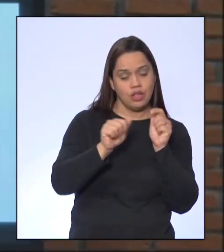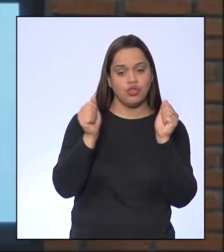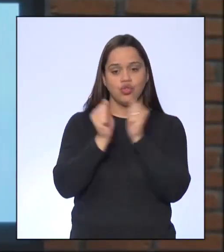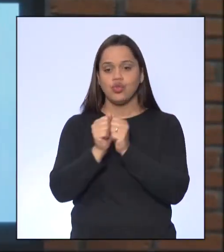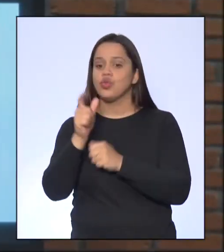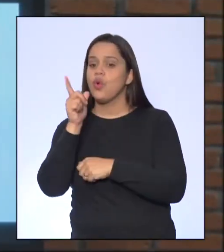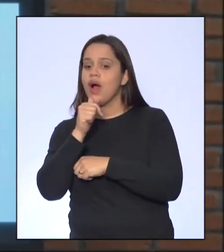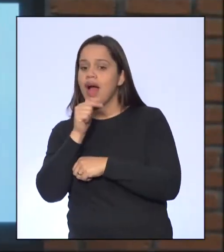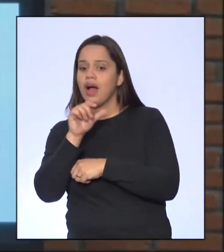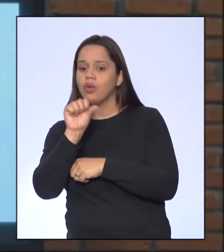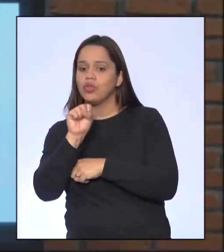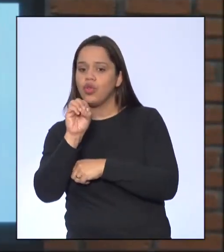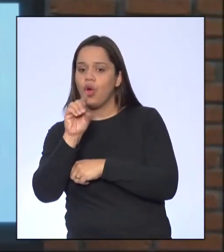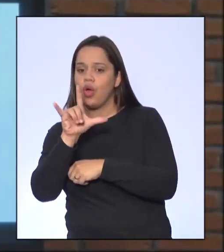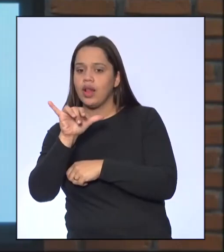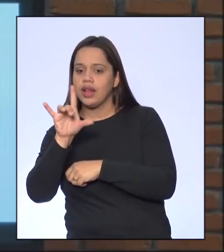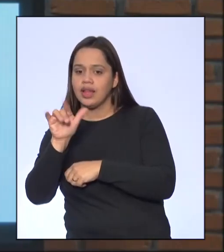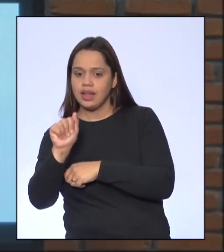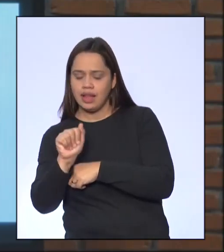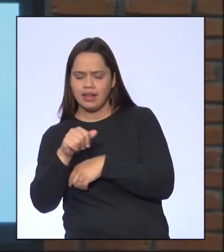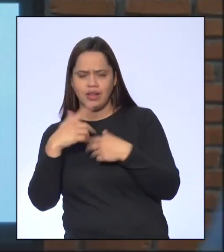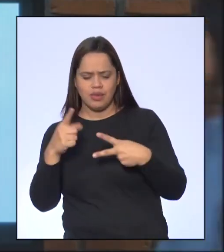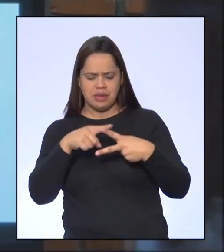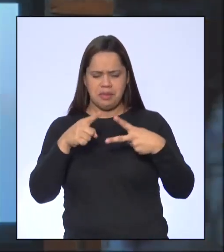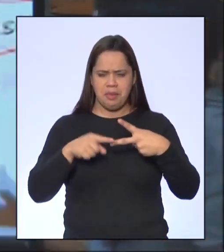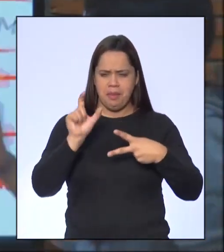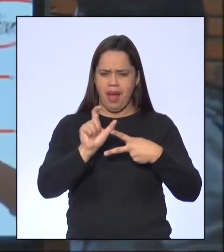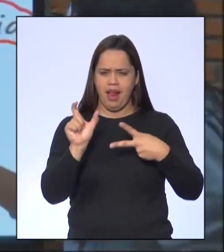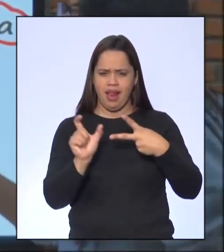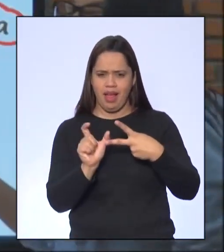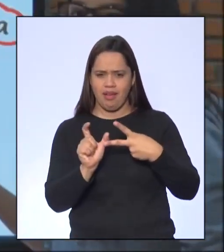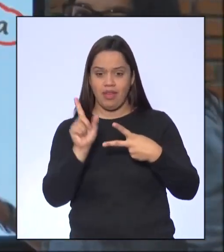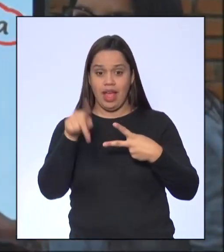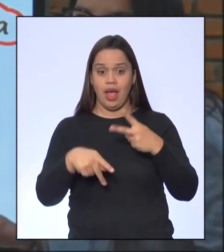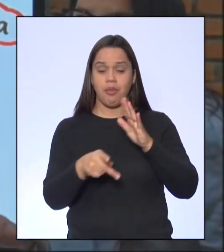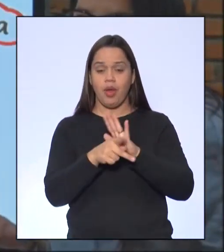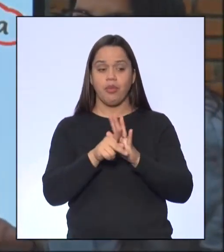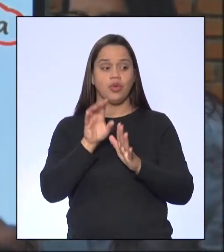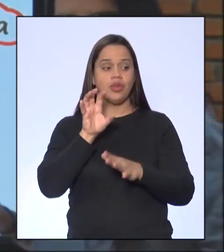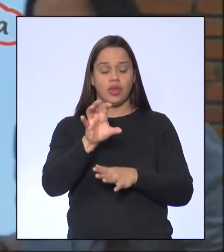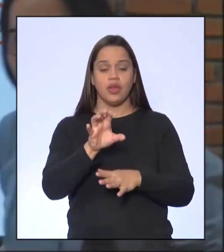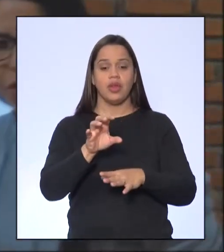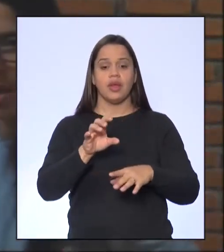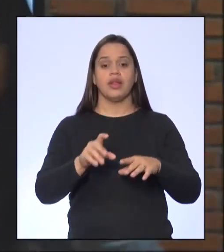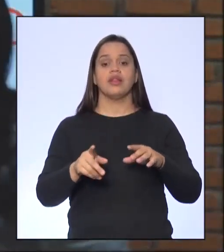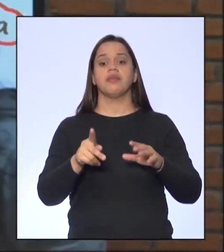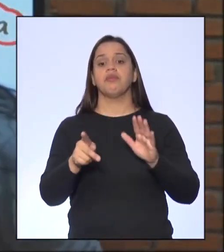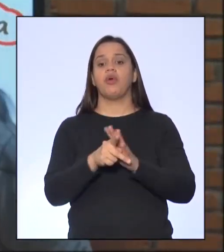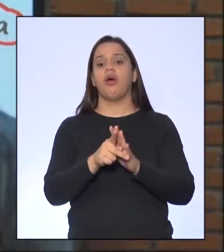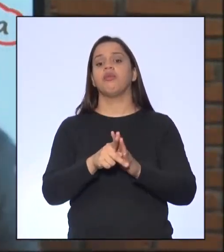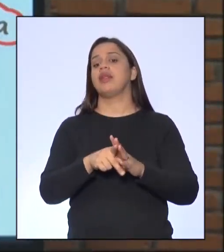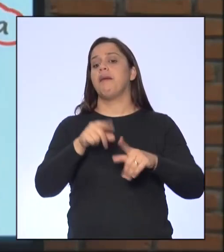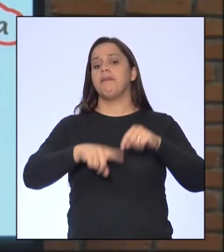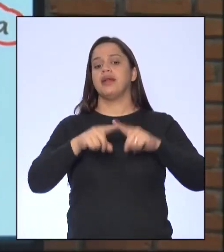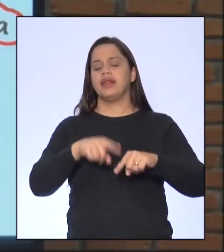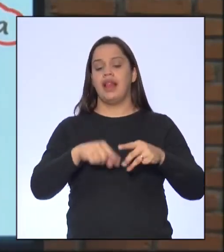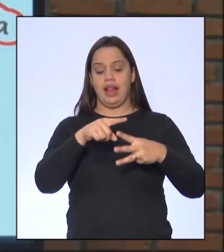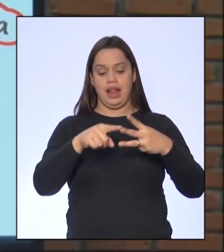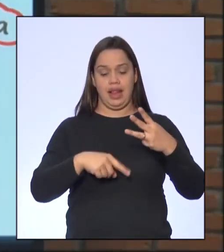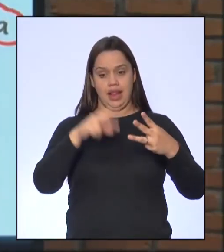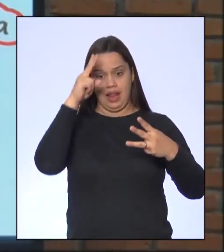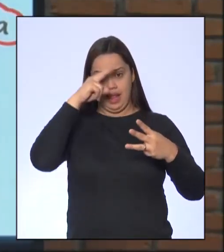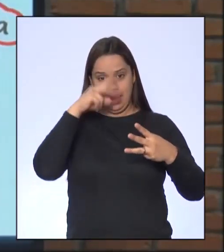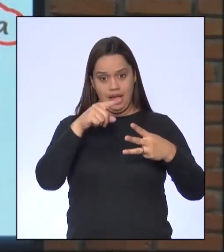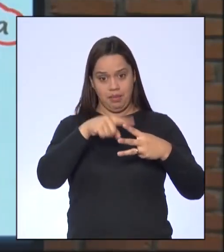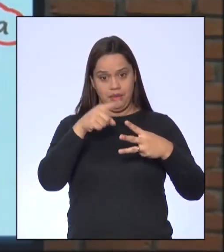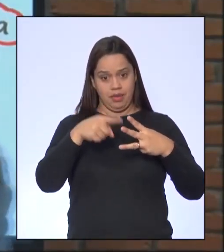essas palavras? Líquida, sólida. São os estados físicos da matéria. Lembra dos 3 principais estados físicos